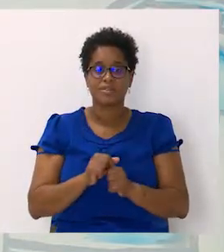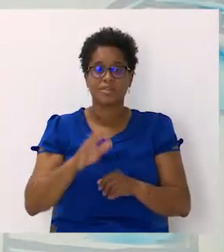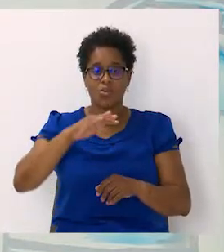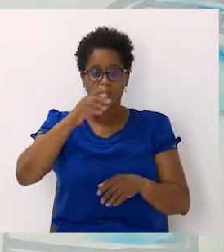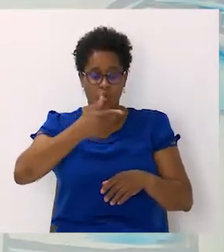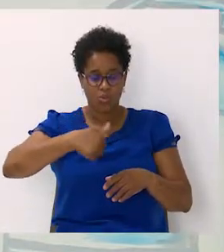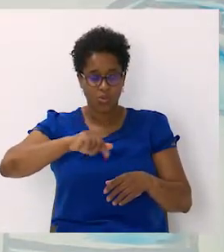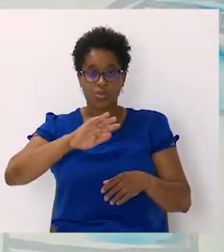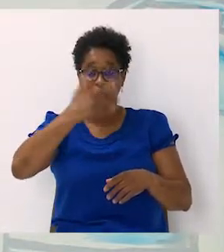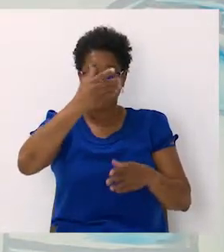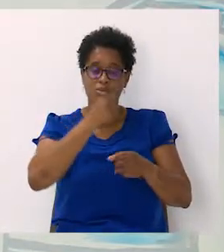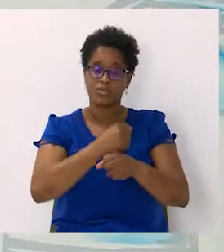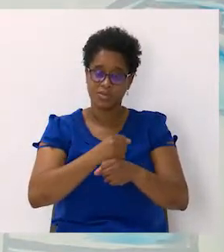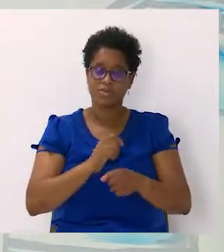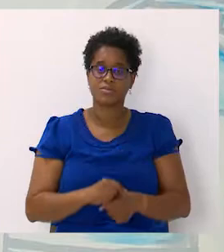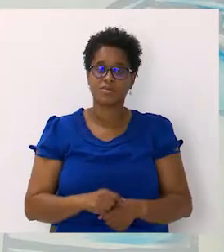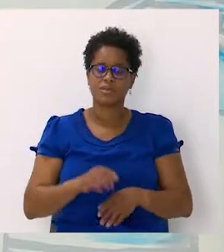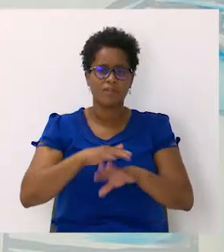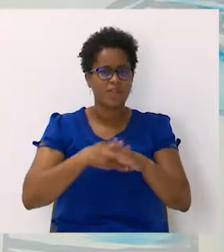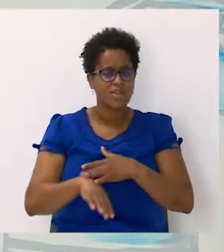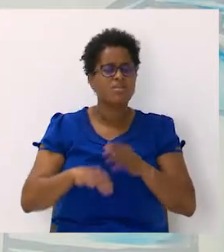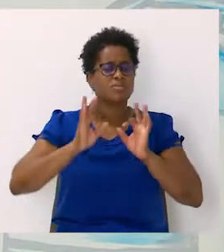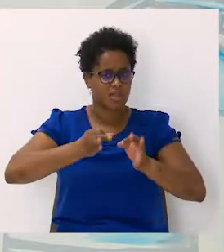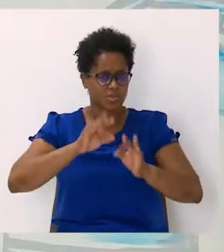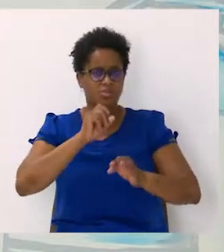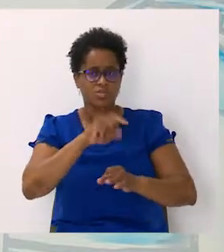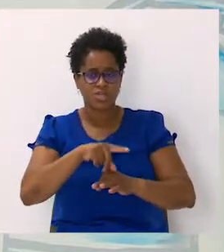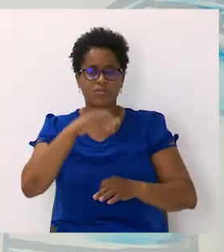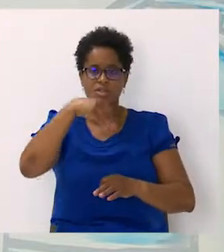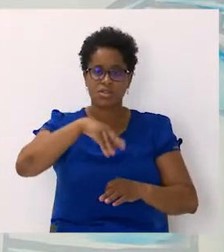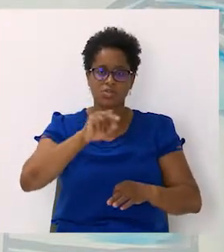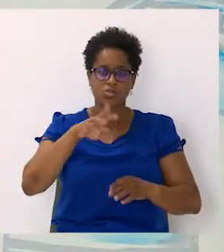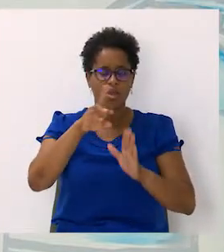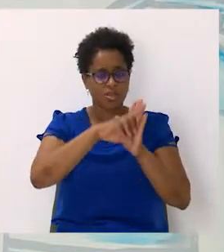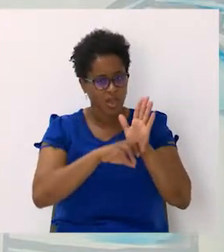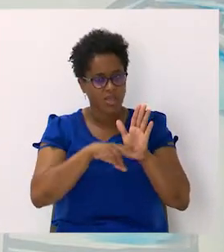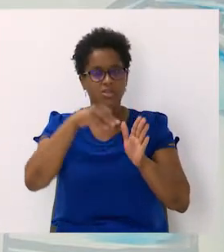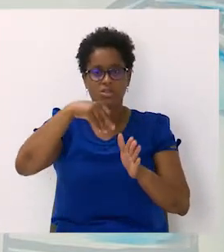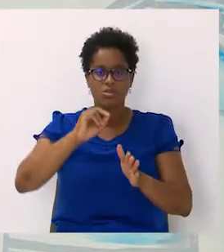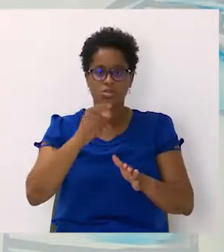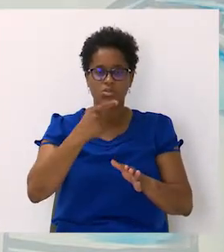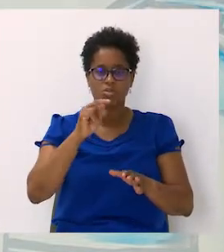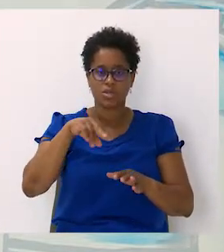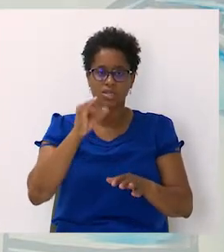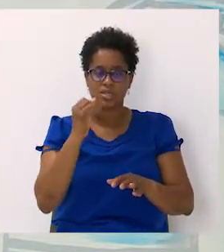o nosso primeiro exercício, aplicando, sempre que possível, as propriedades, as regras de